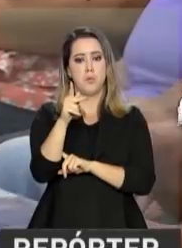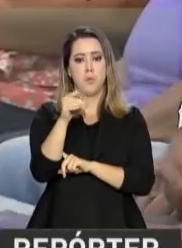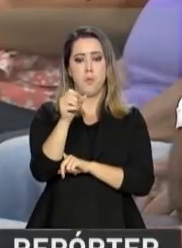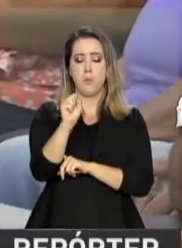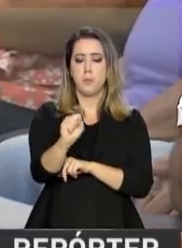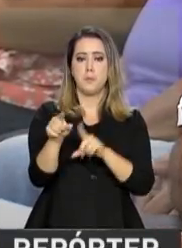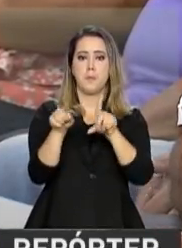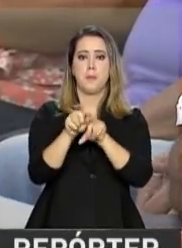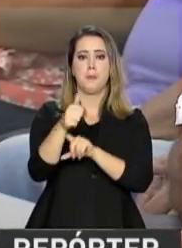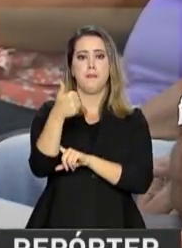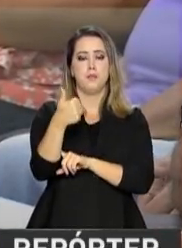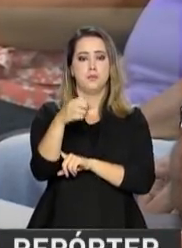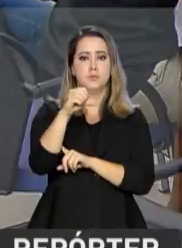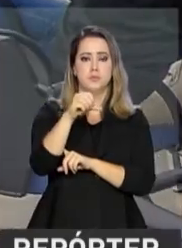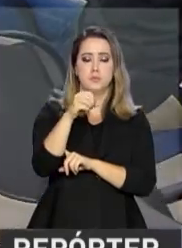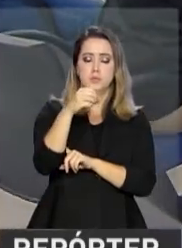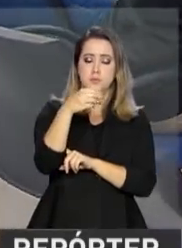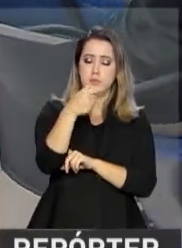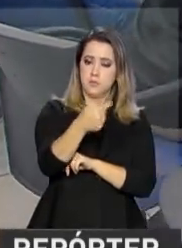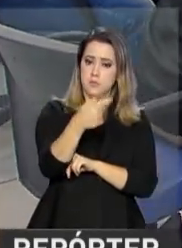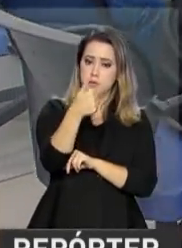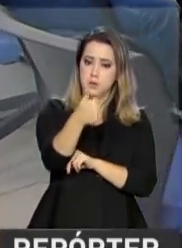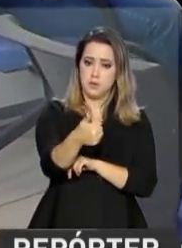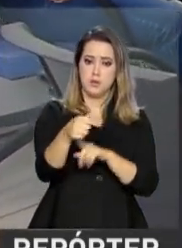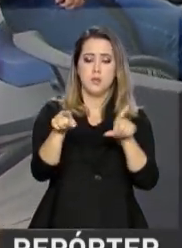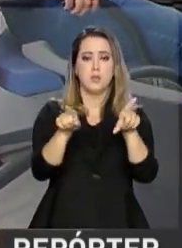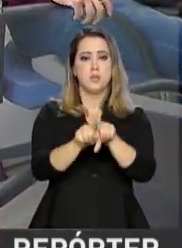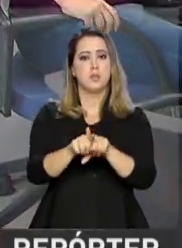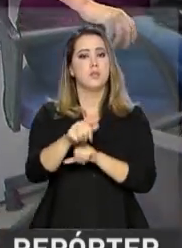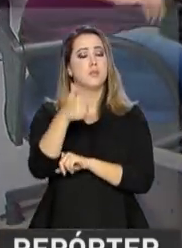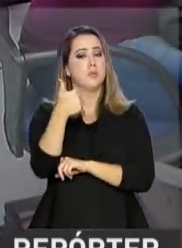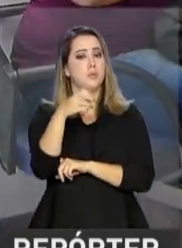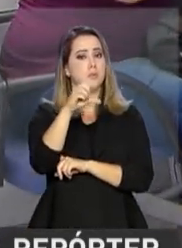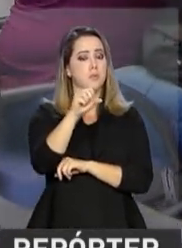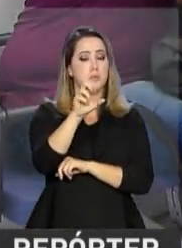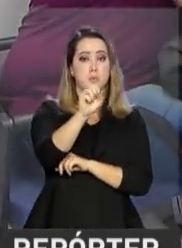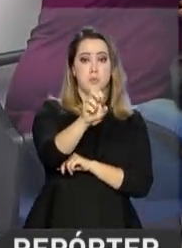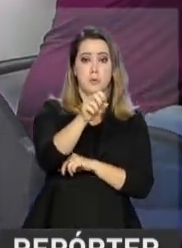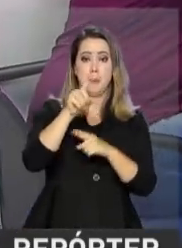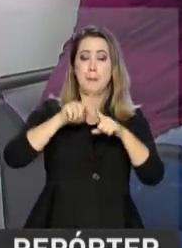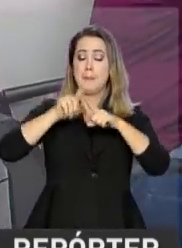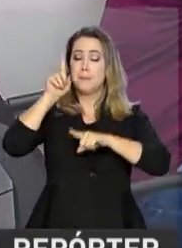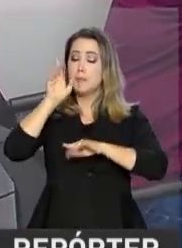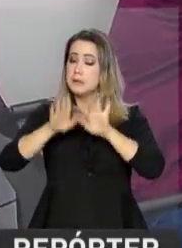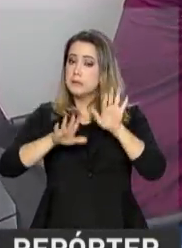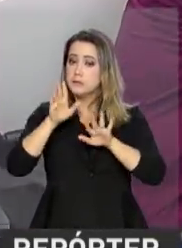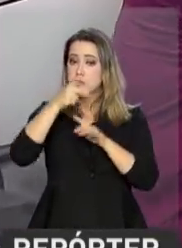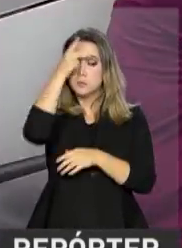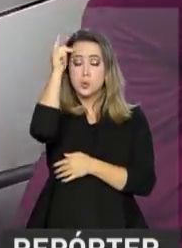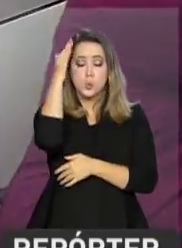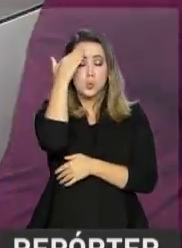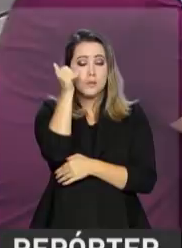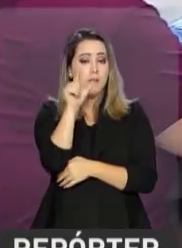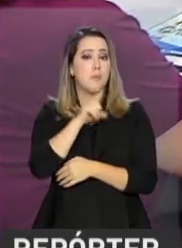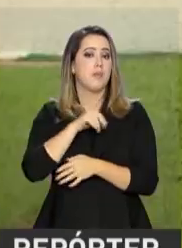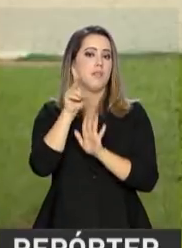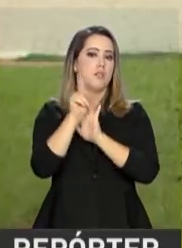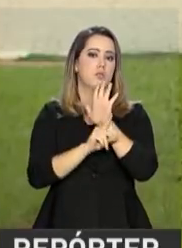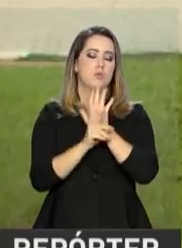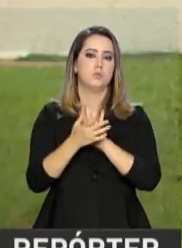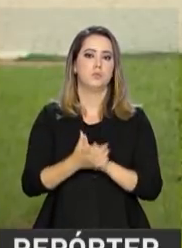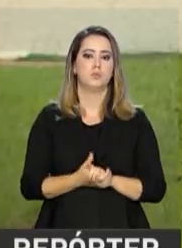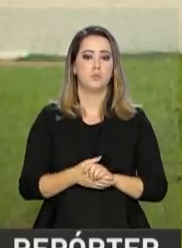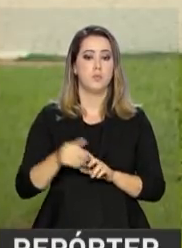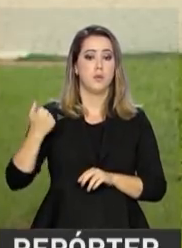entre 1981 e 1988 mas nem todas as pessoas sabem que têm direito ao benefício